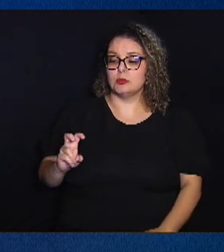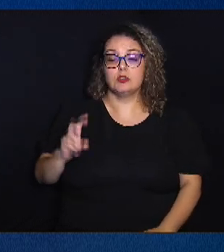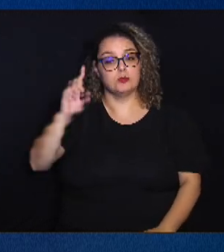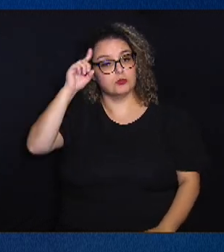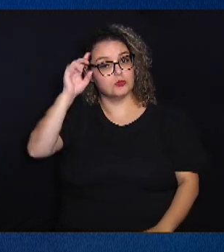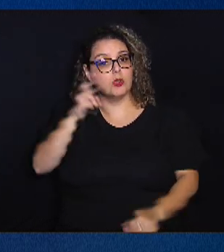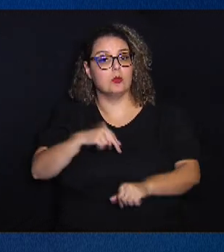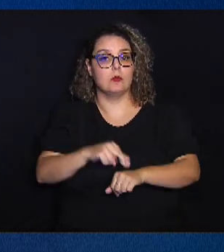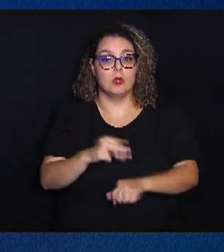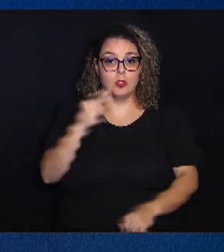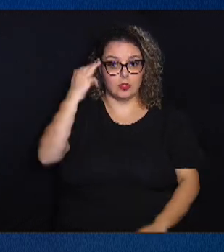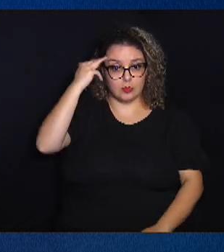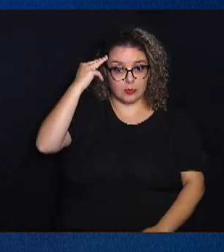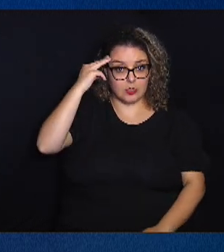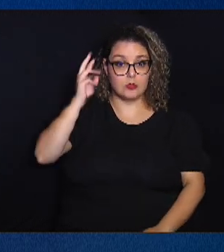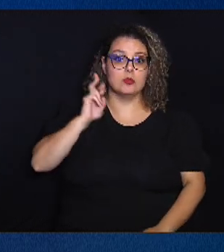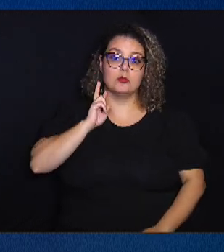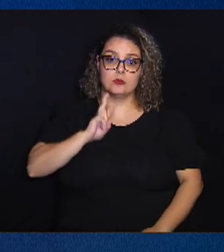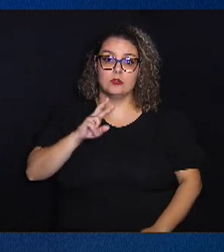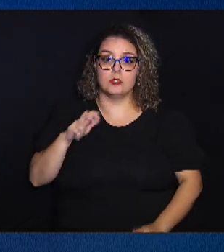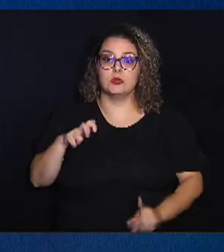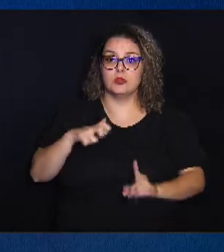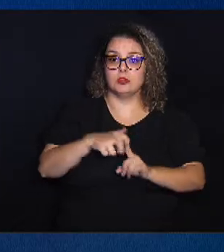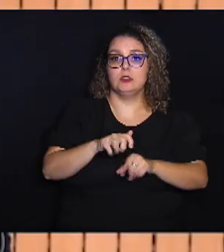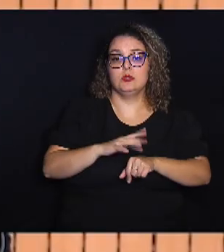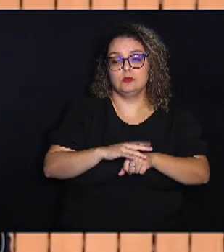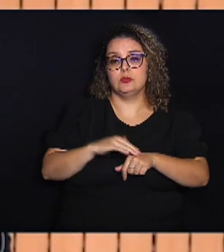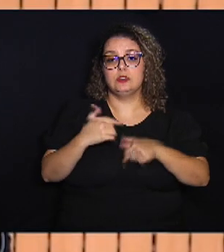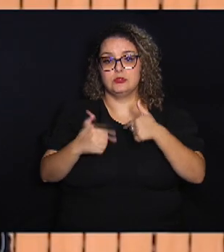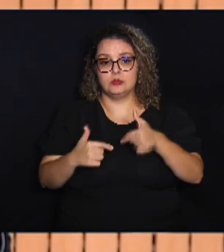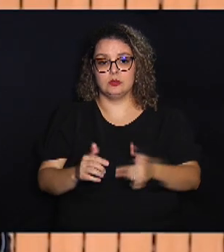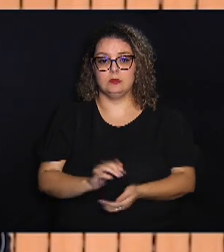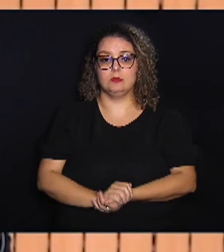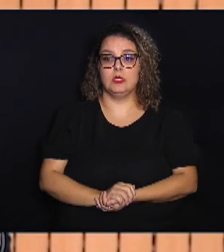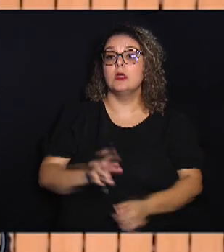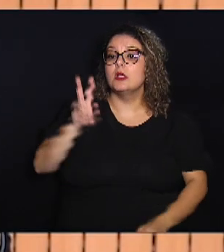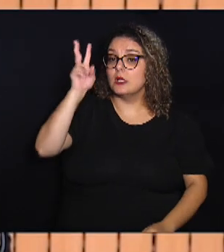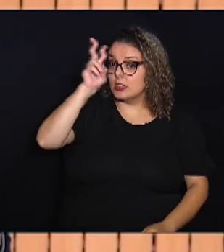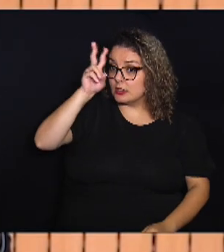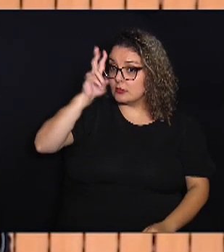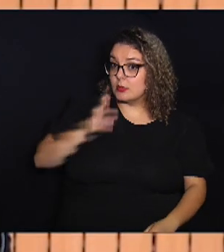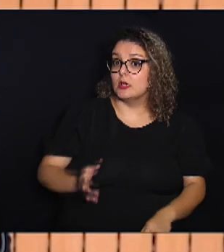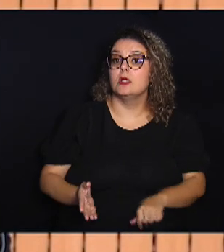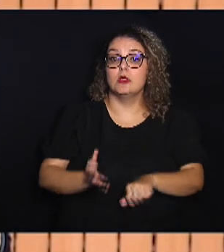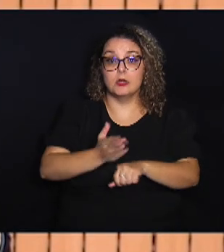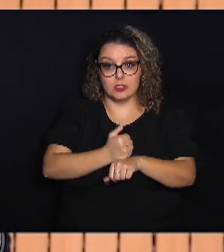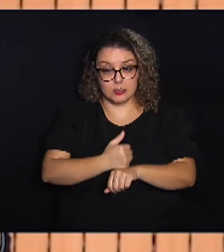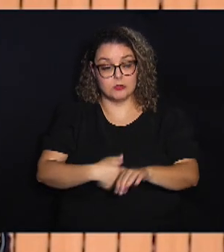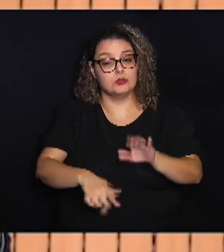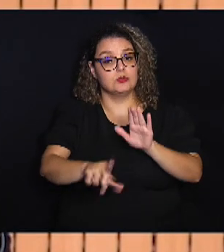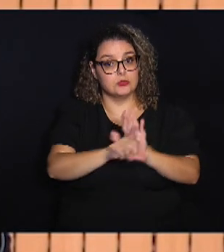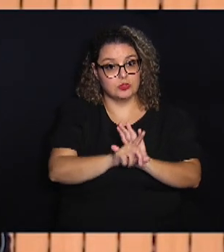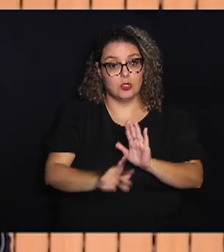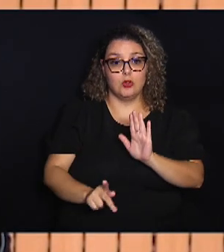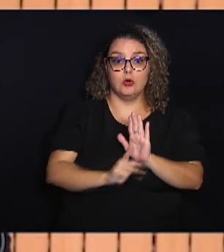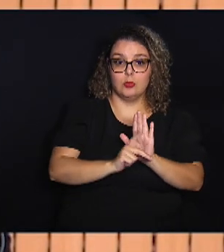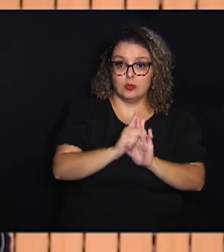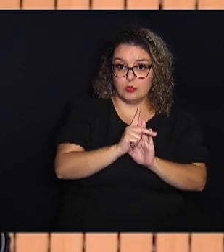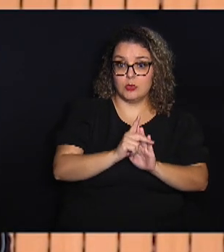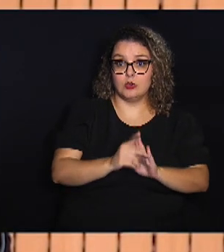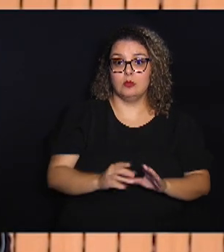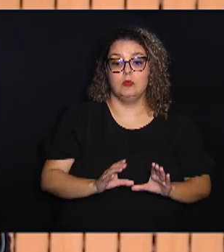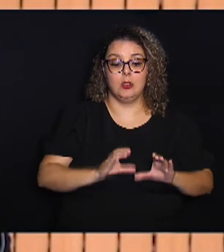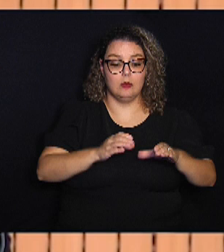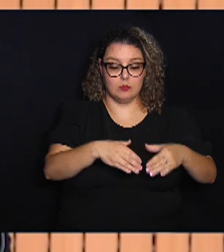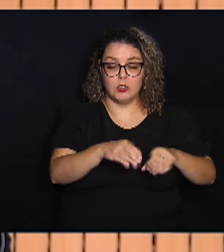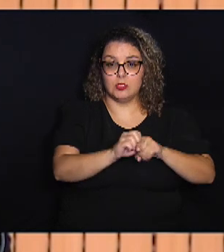em memória das vítimas de acidentes e doenças do trabalho. Lembrando que antes de virar lei, o projeto passou pela Comissão